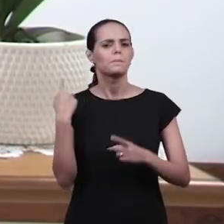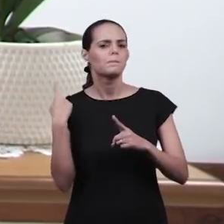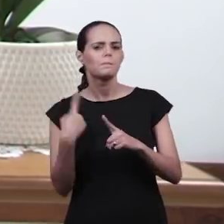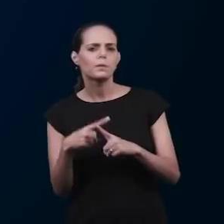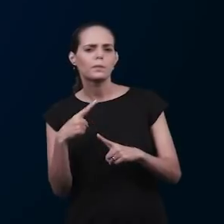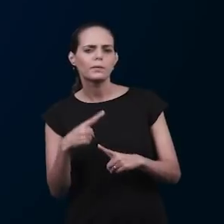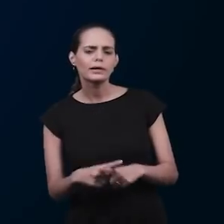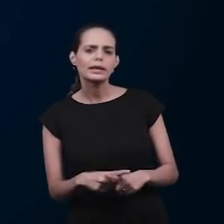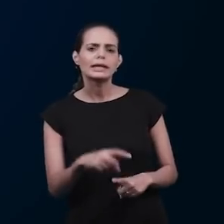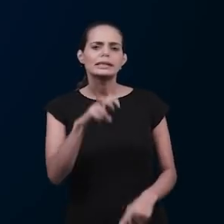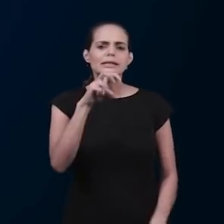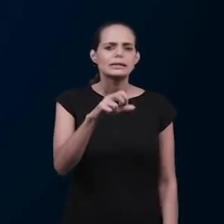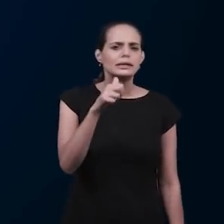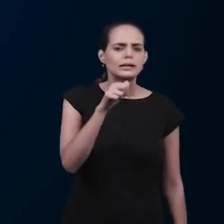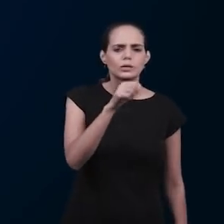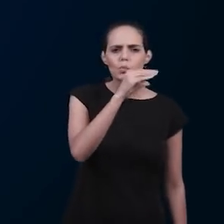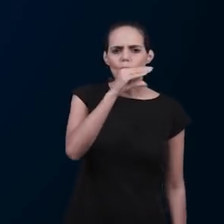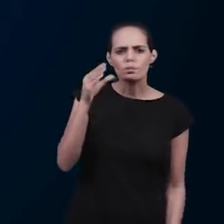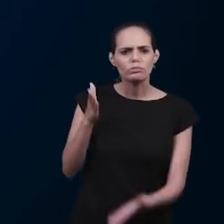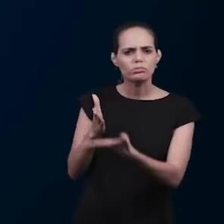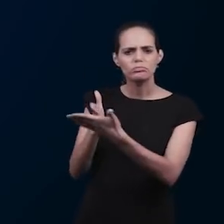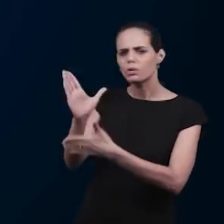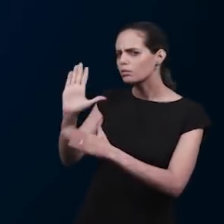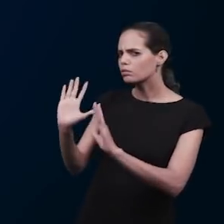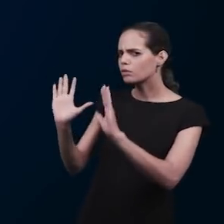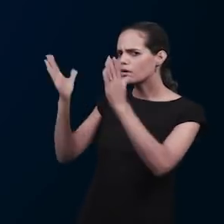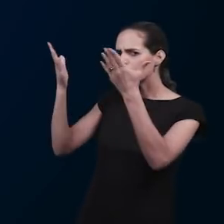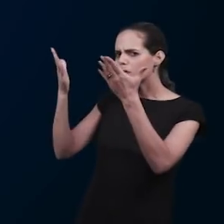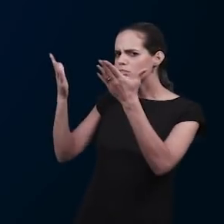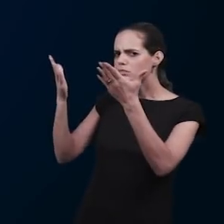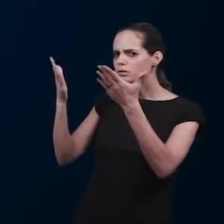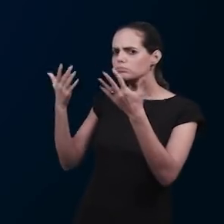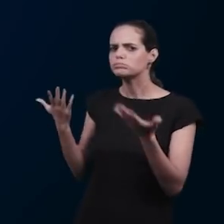respostas. Por que 5 virgens não entraram na